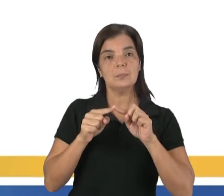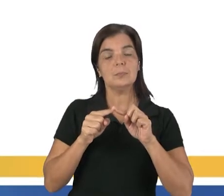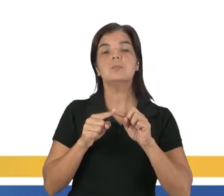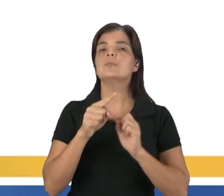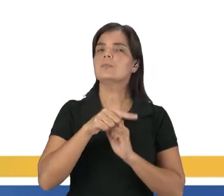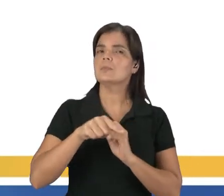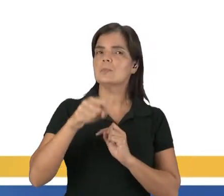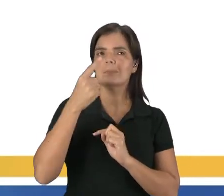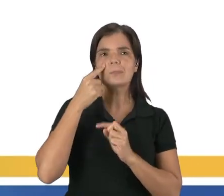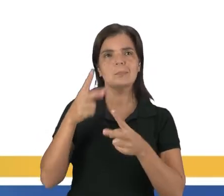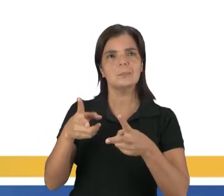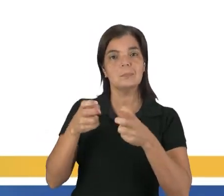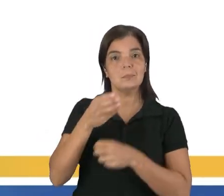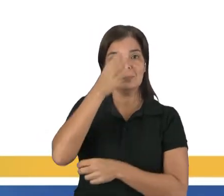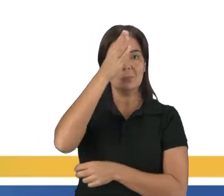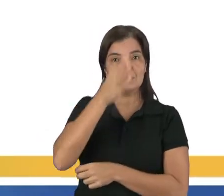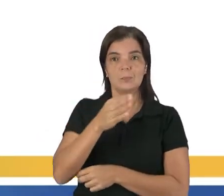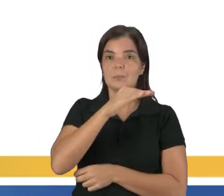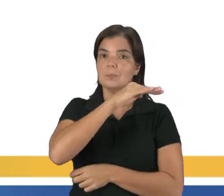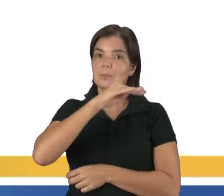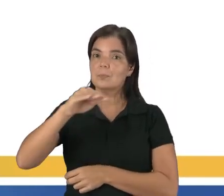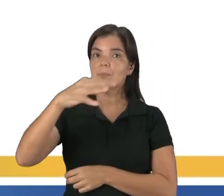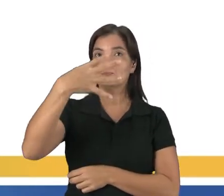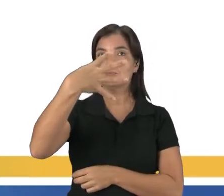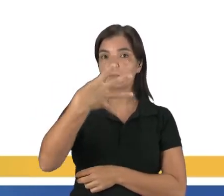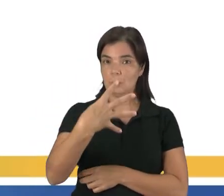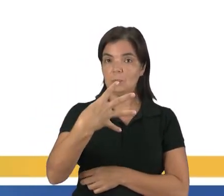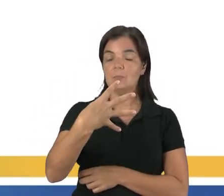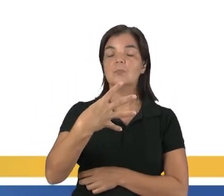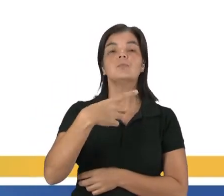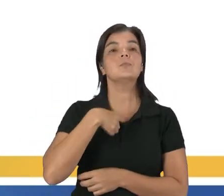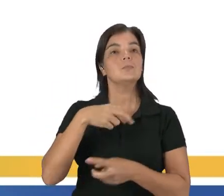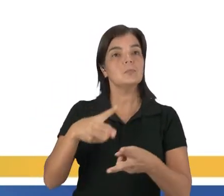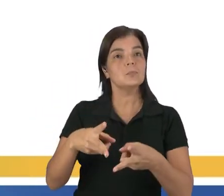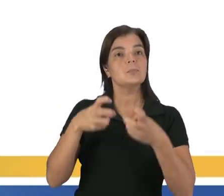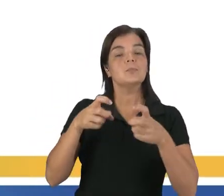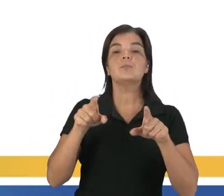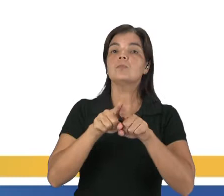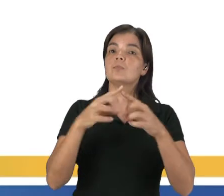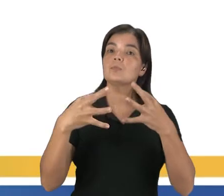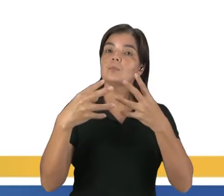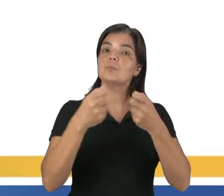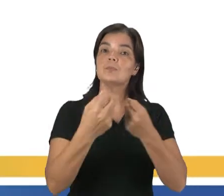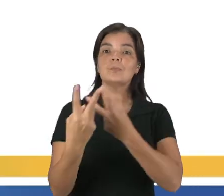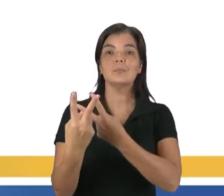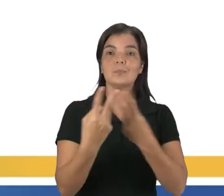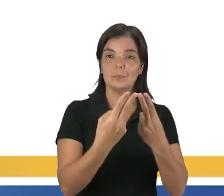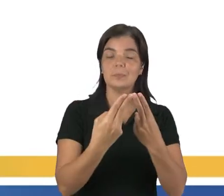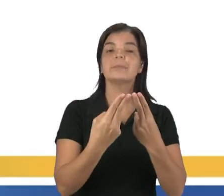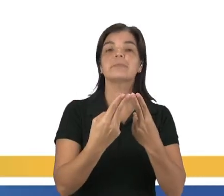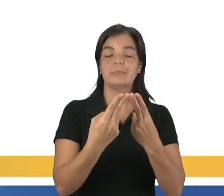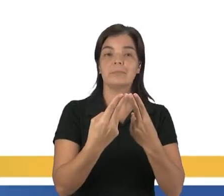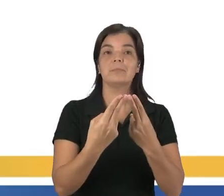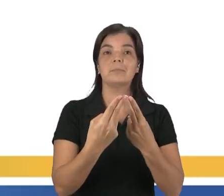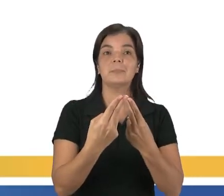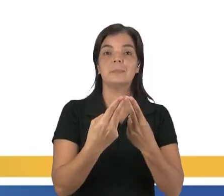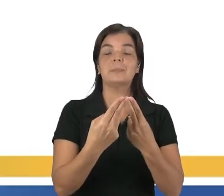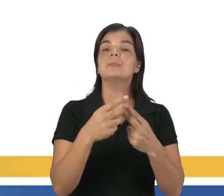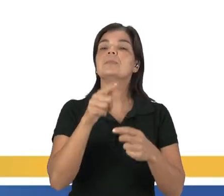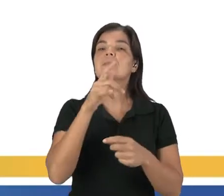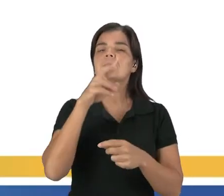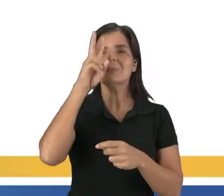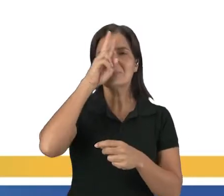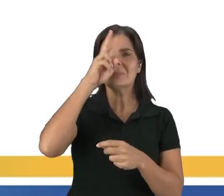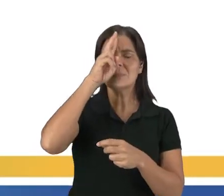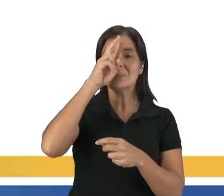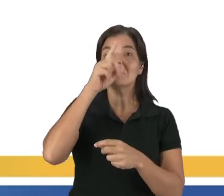né? Você percebe que tem 4 lados, né? E nós percebemos que são todos iguais. Isso lembra muito a parte amarela da bandeira do